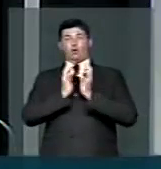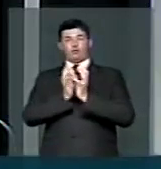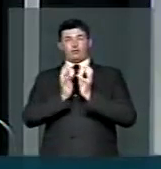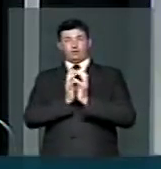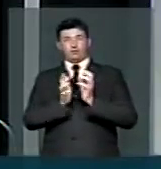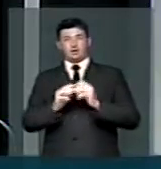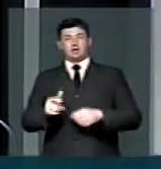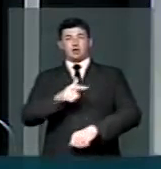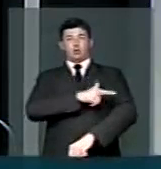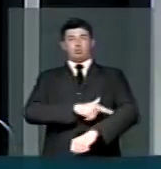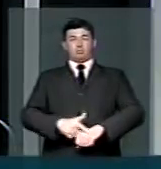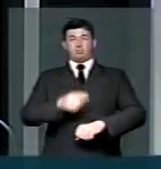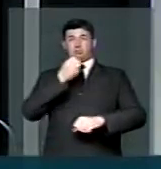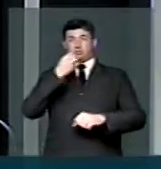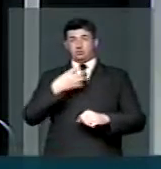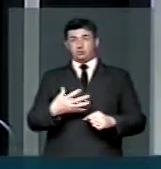bom